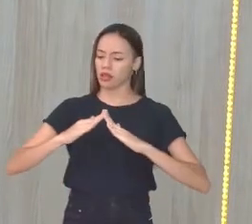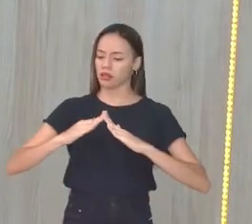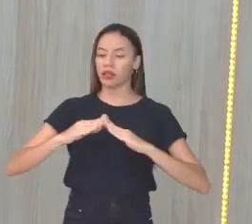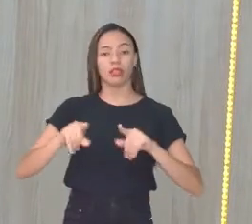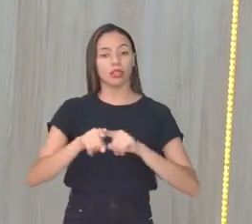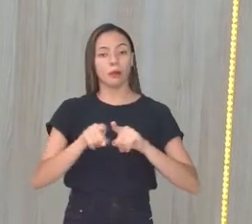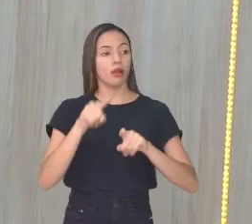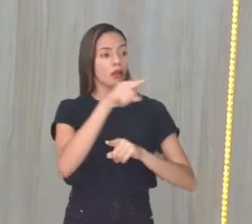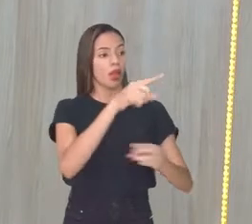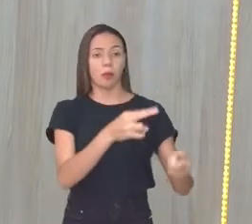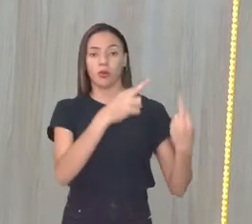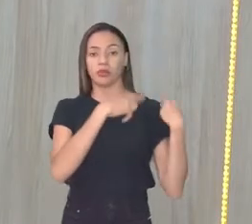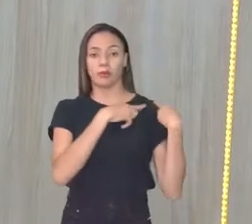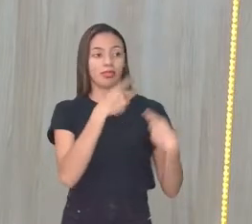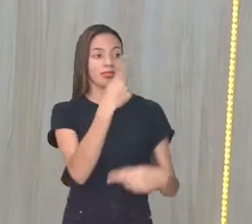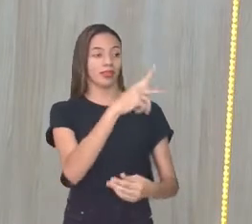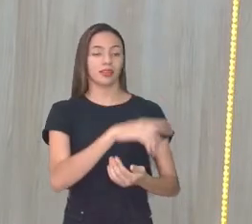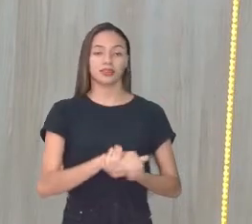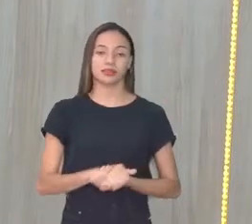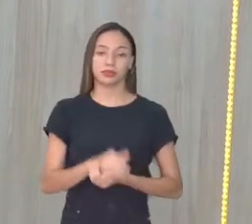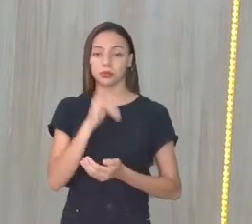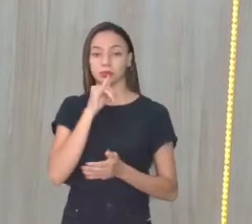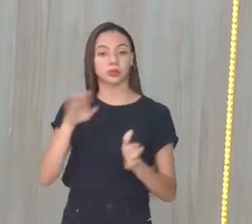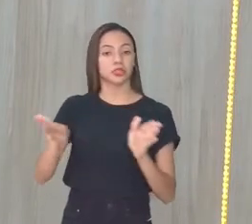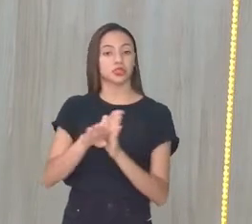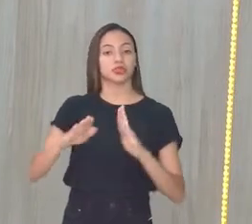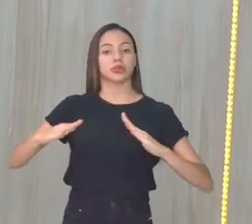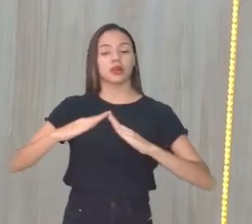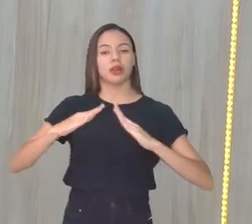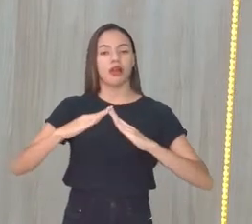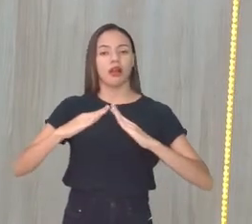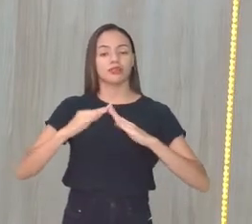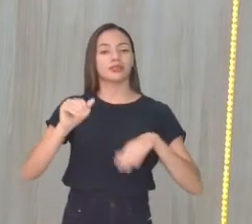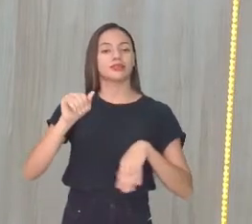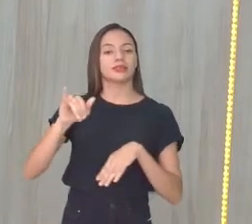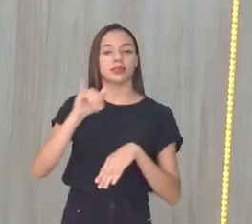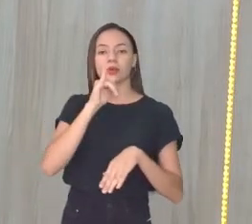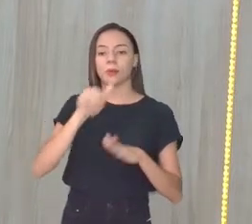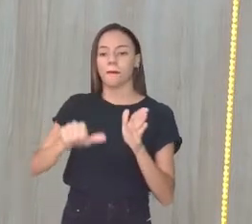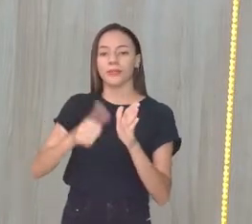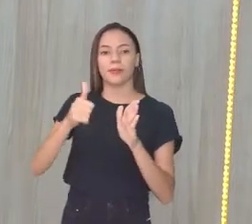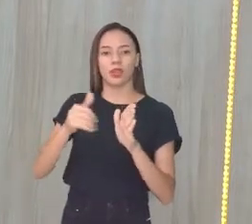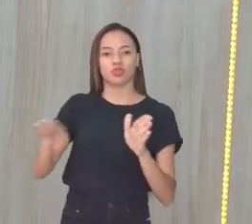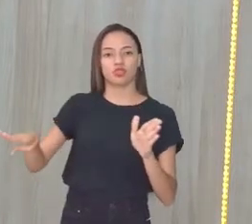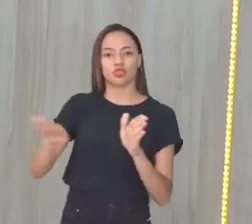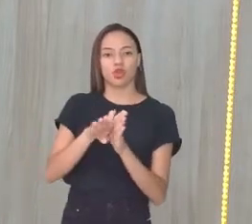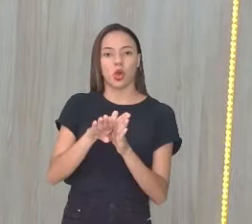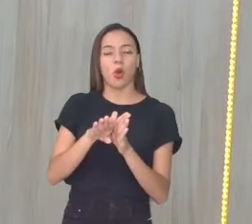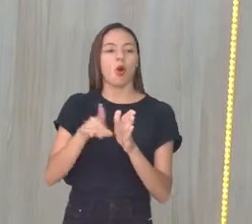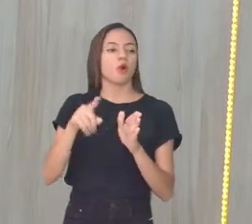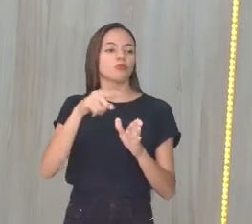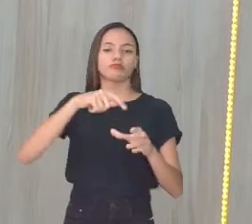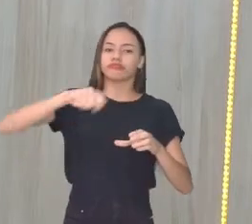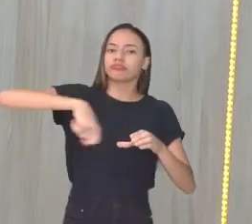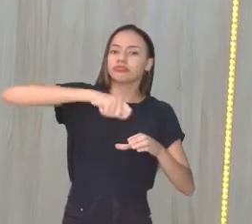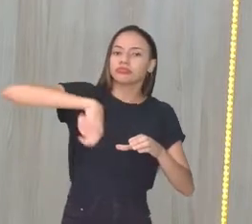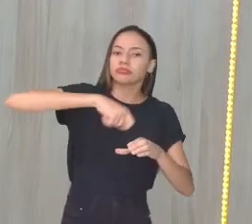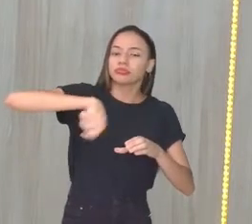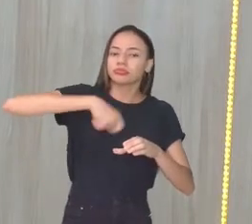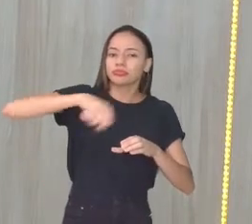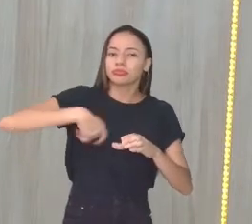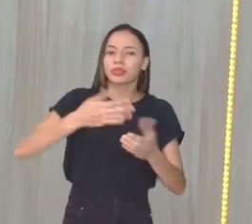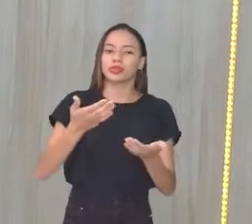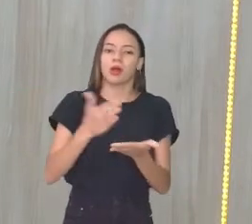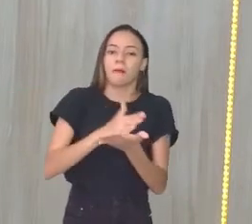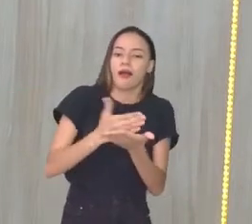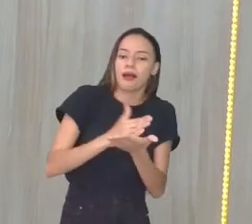dele, né? E então, quando chega em casa, se chegar primeiro do que a esposa, né? Desenrola uma janta, um inhamezinho, uma macaxeira,